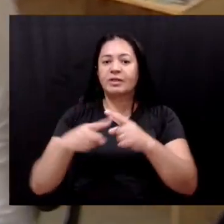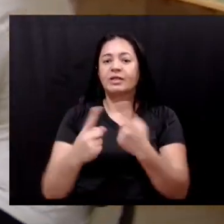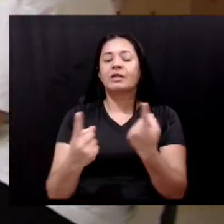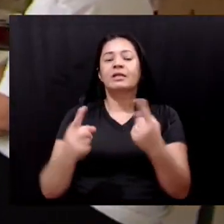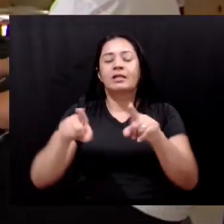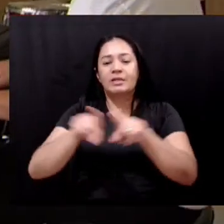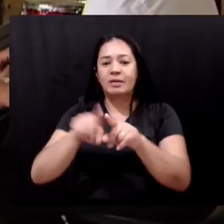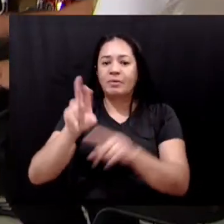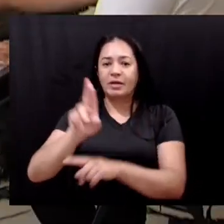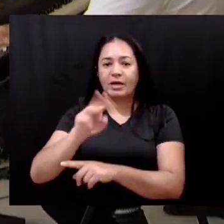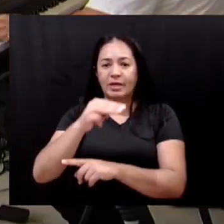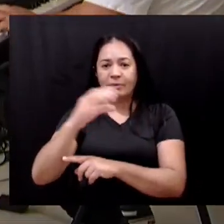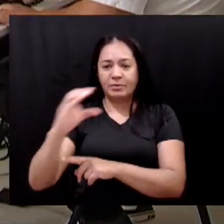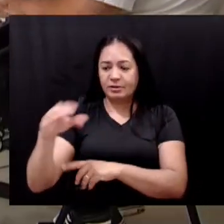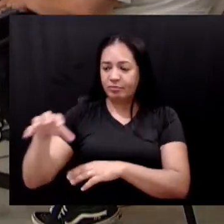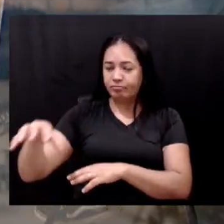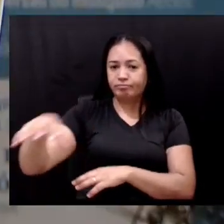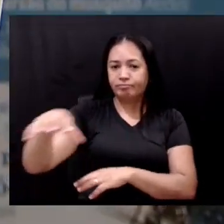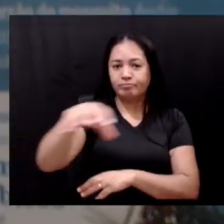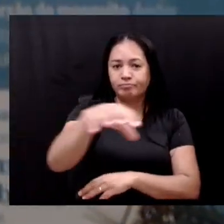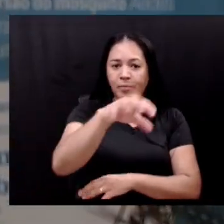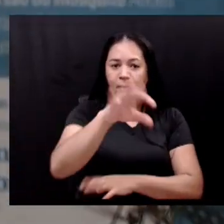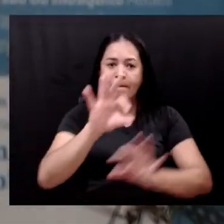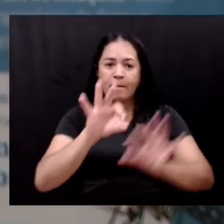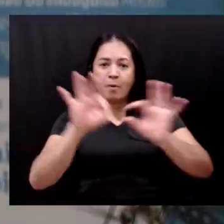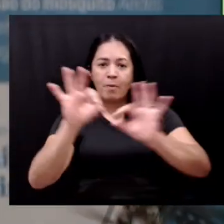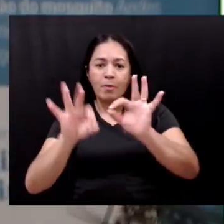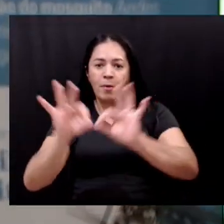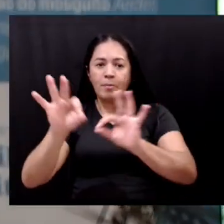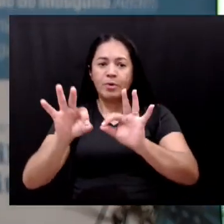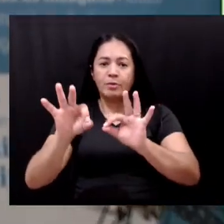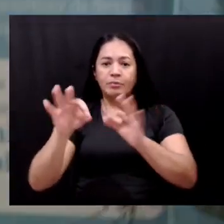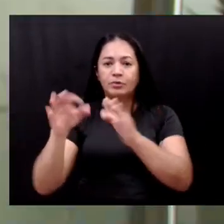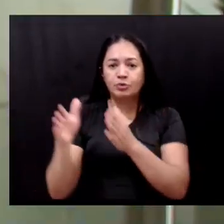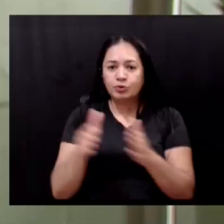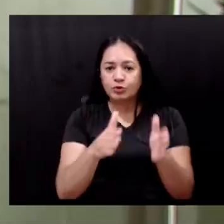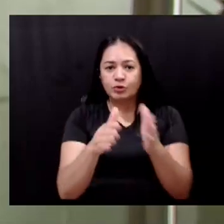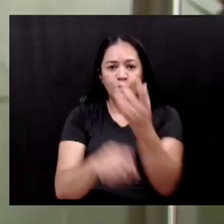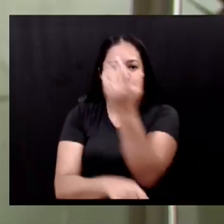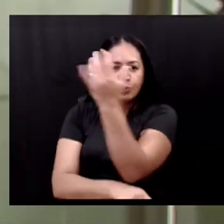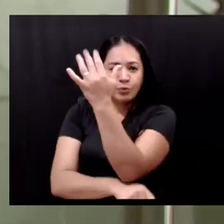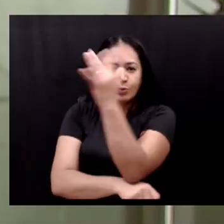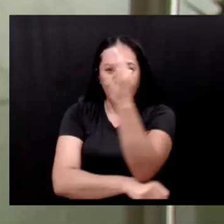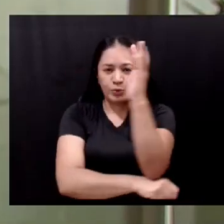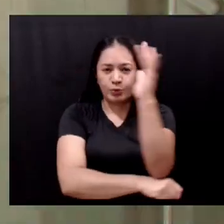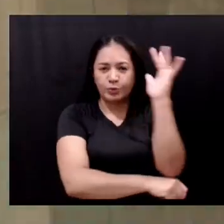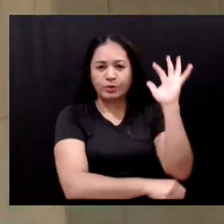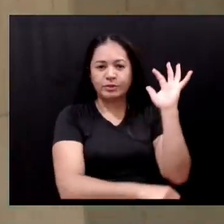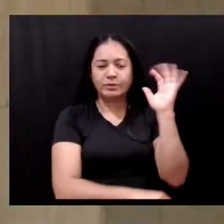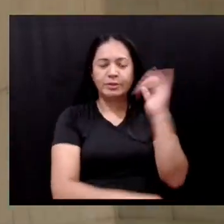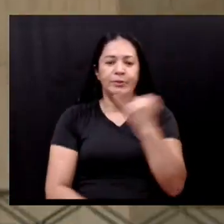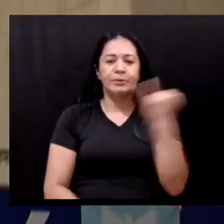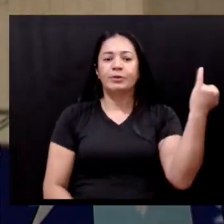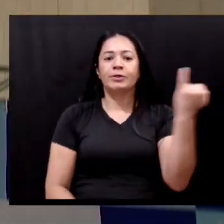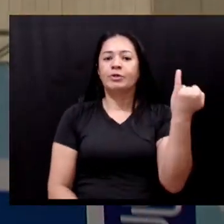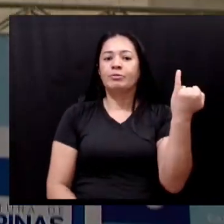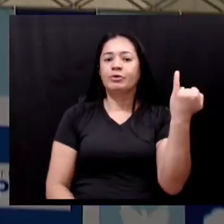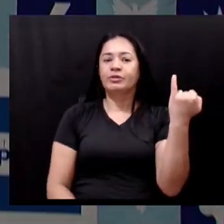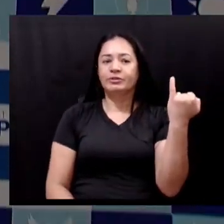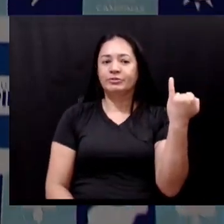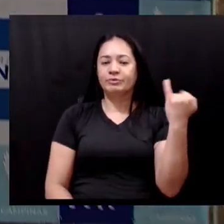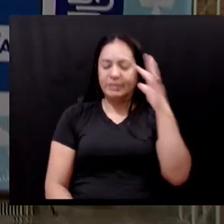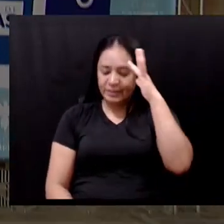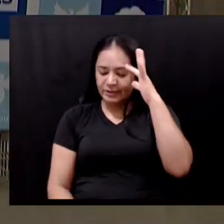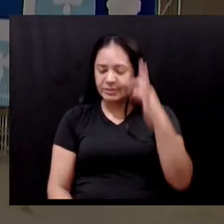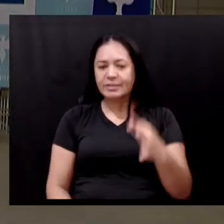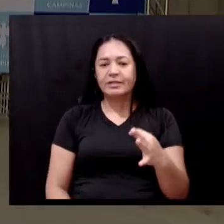na elaboração dos corredores ecológicos. Então isso é muito importante e tenho certeza que é o momento